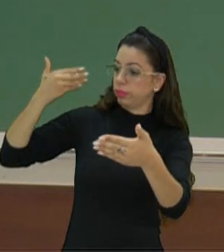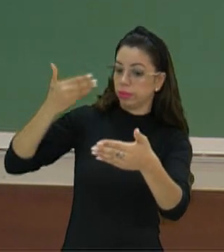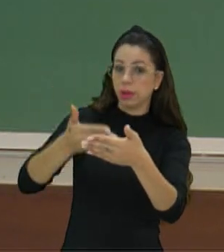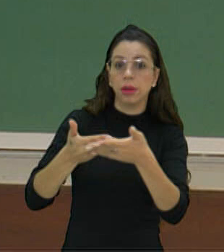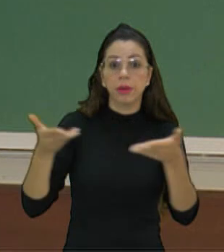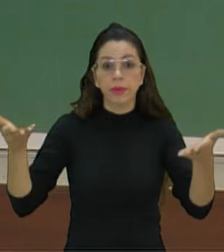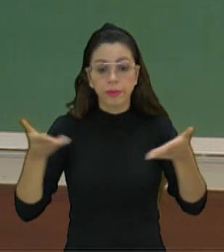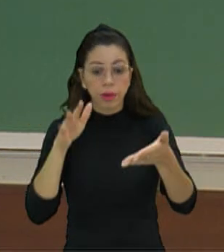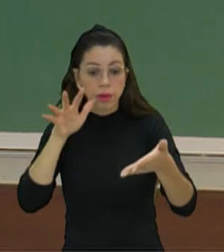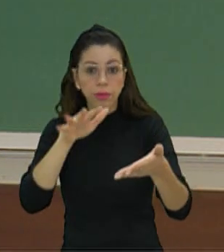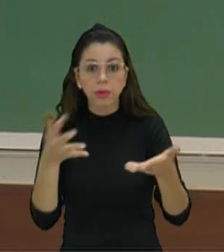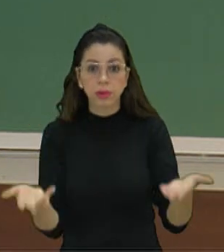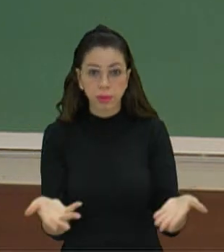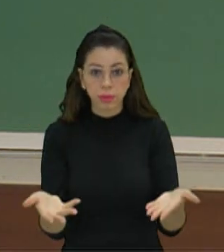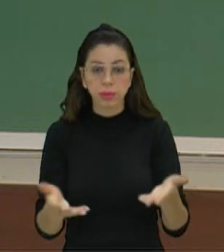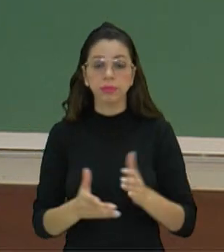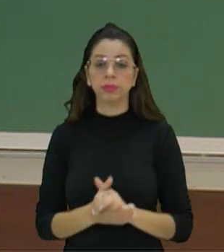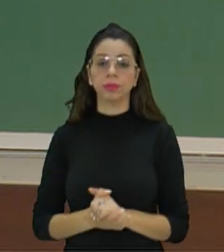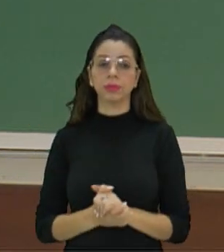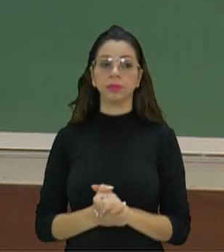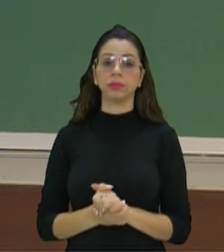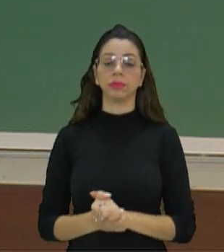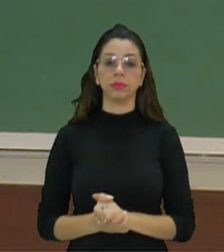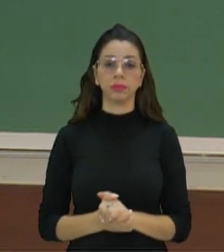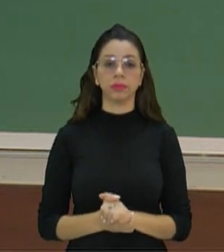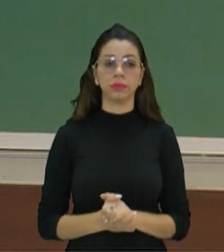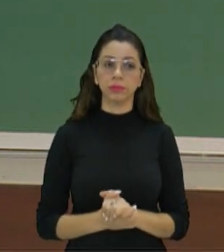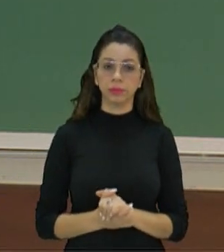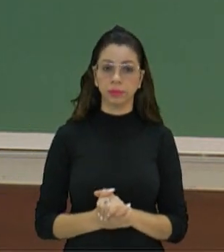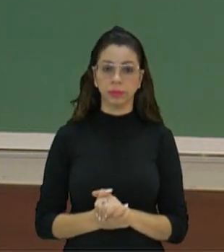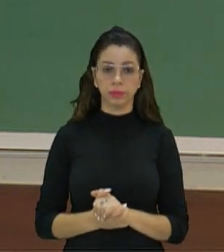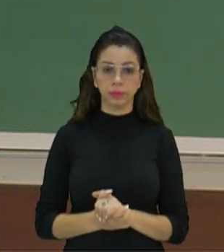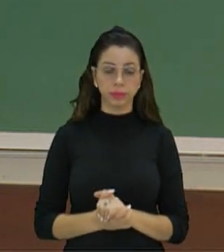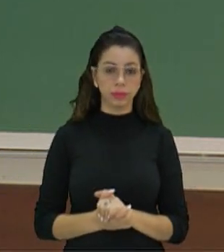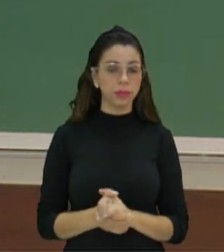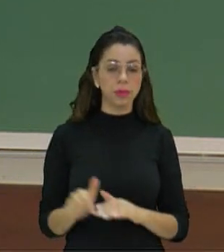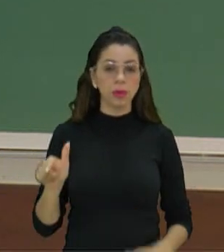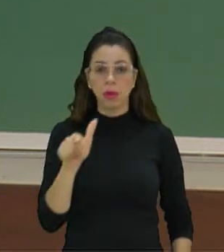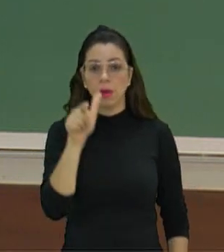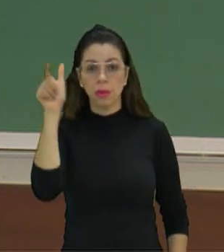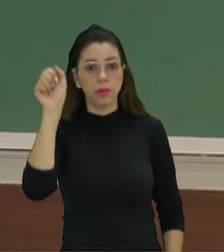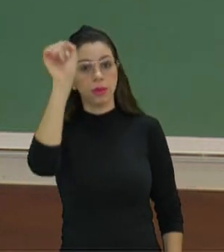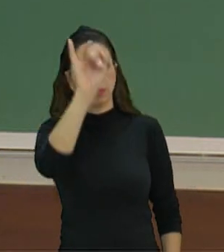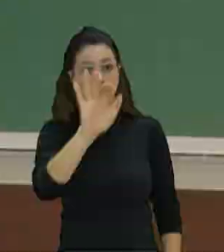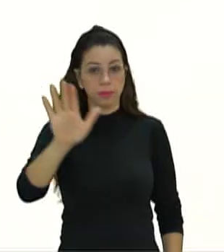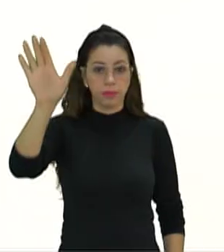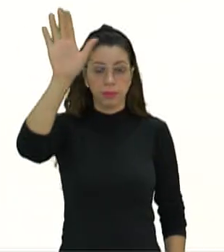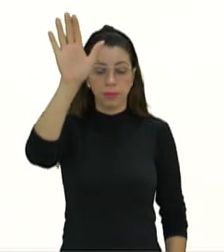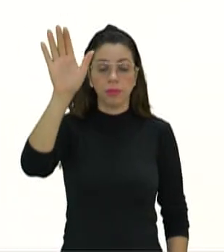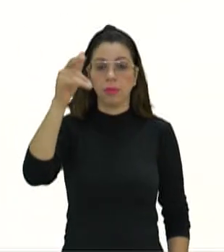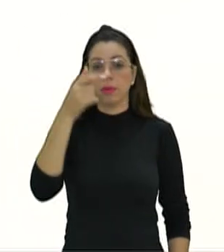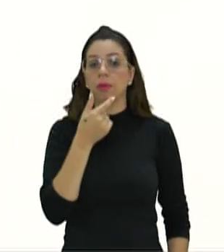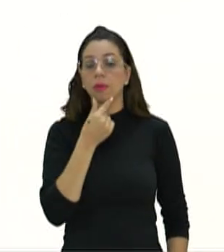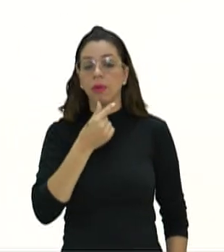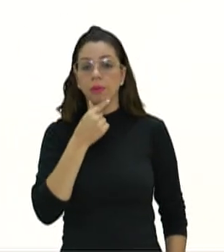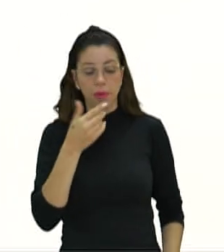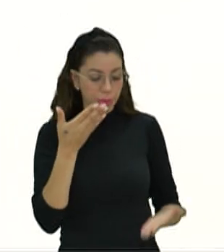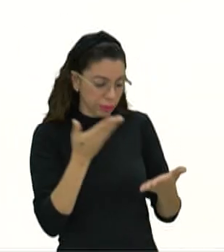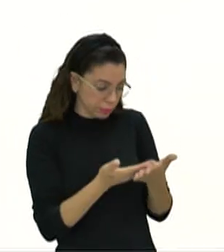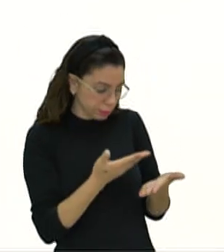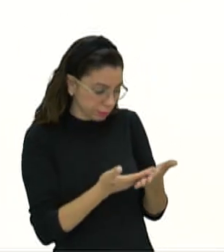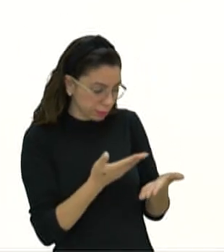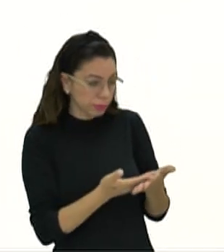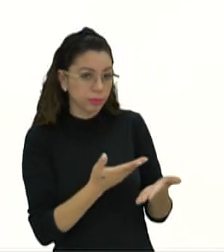no presente. Ok? Ó, outra imagem. Temos um rapaz aqui estudando,